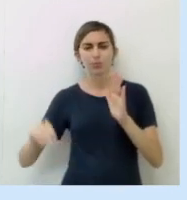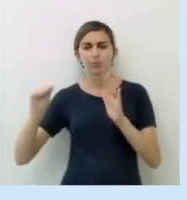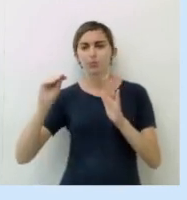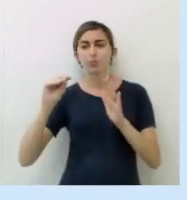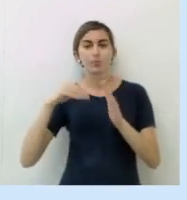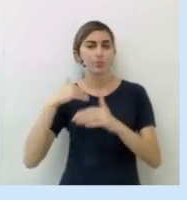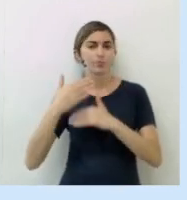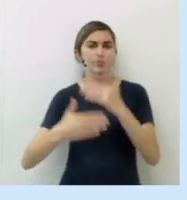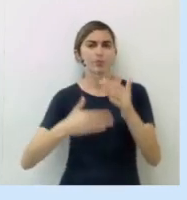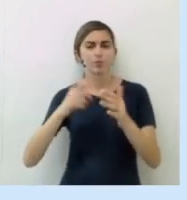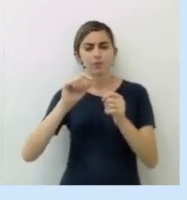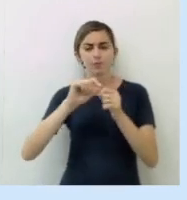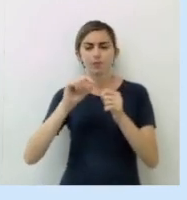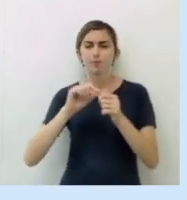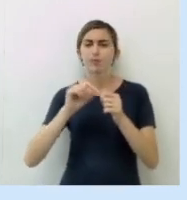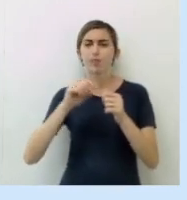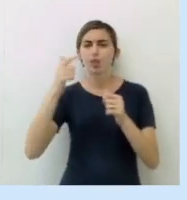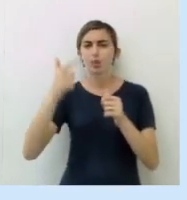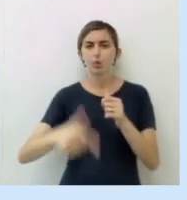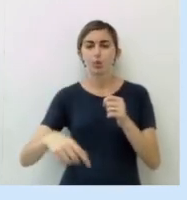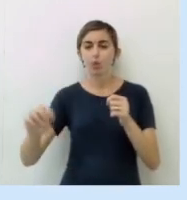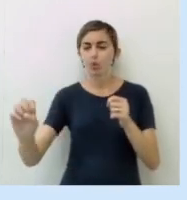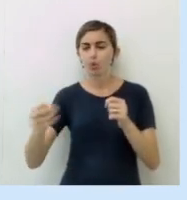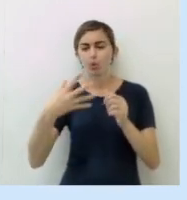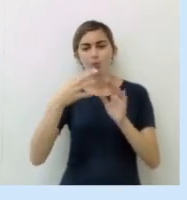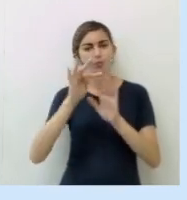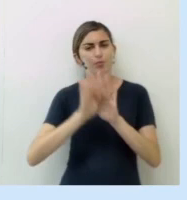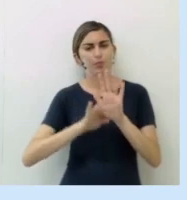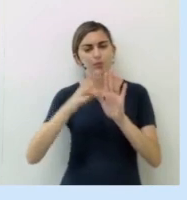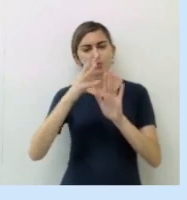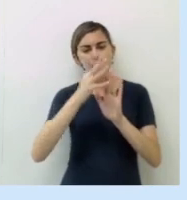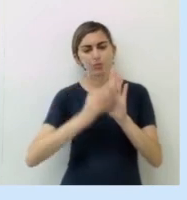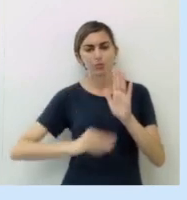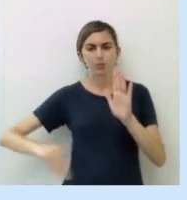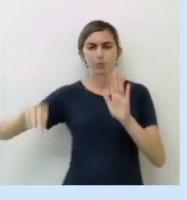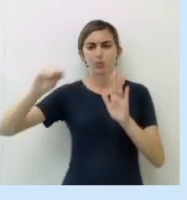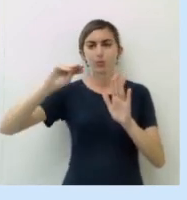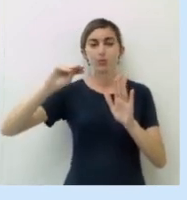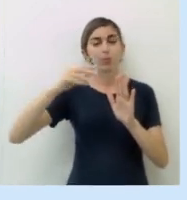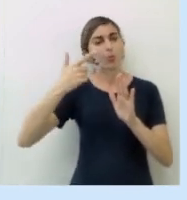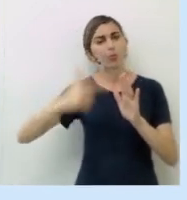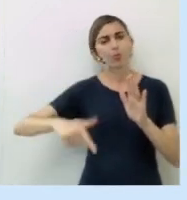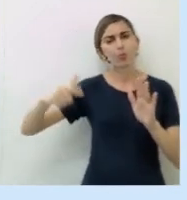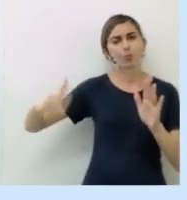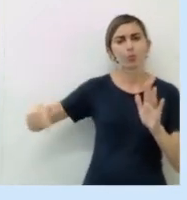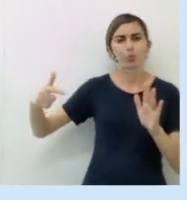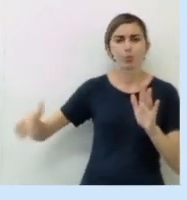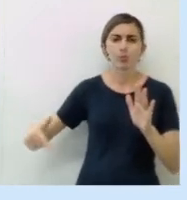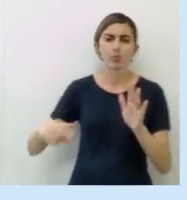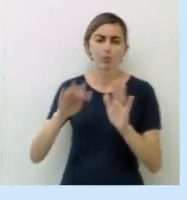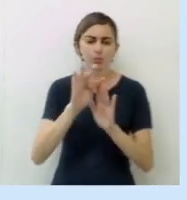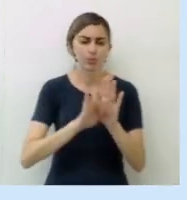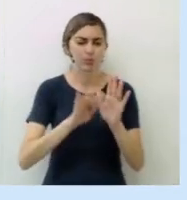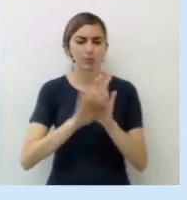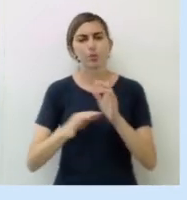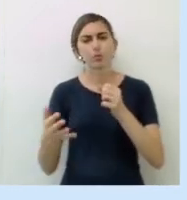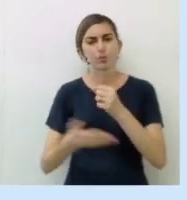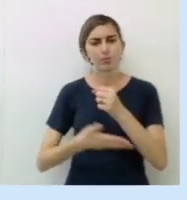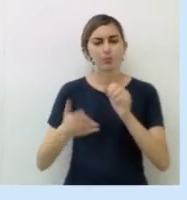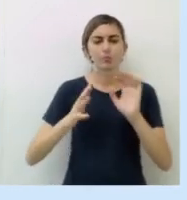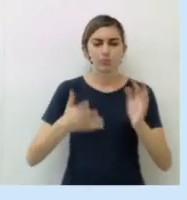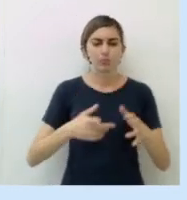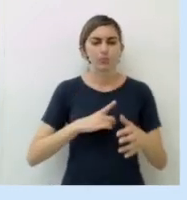o processo de produção de um novo texto a partir de um ou mais textos bases, textos